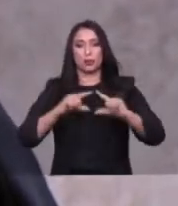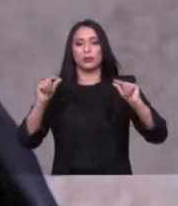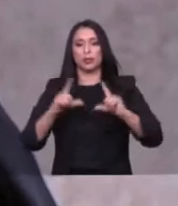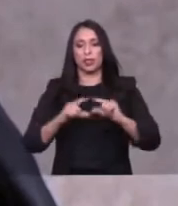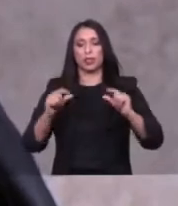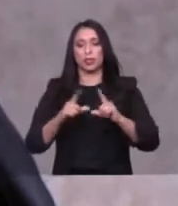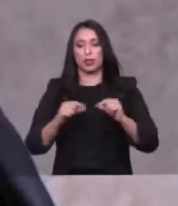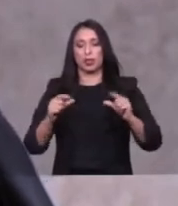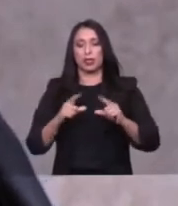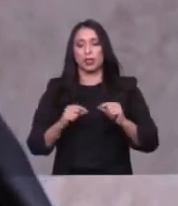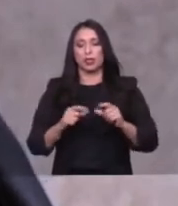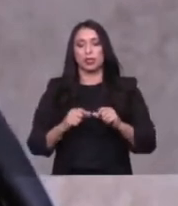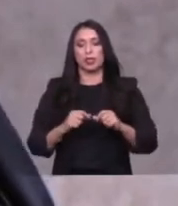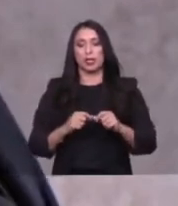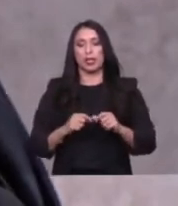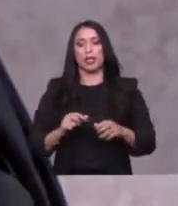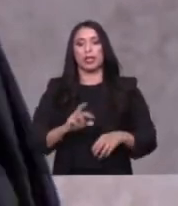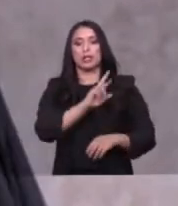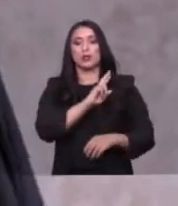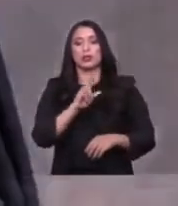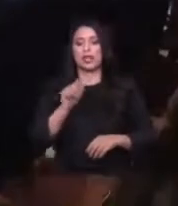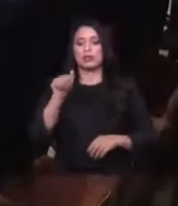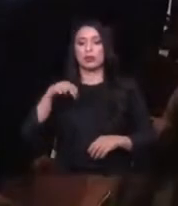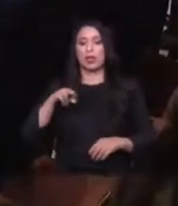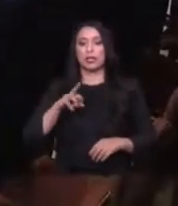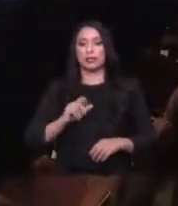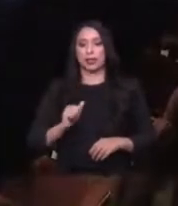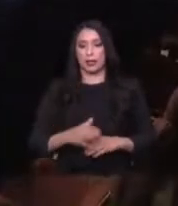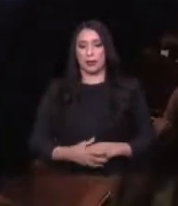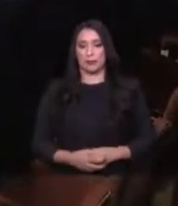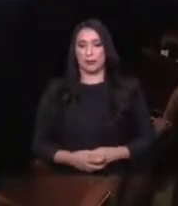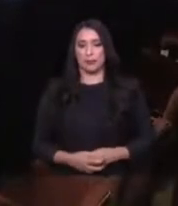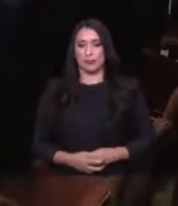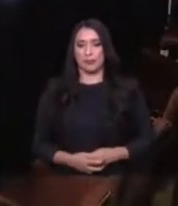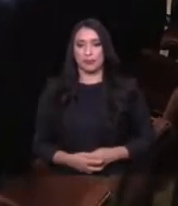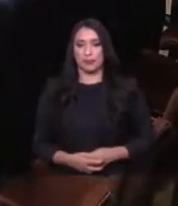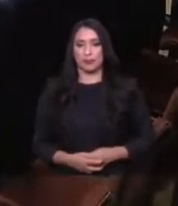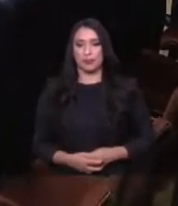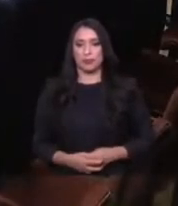músico senhor André Luiz de Araújo